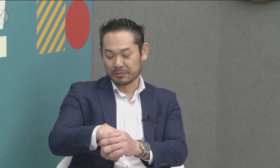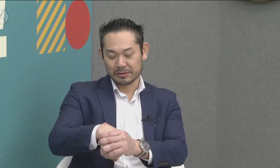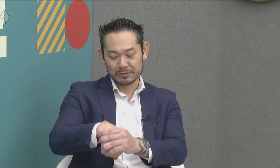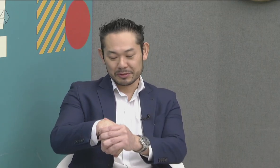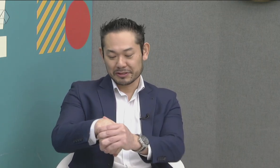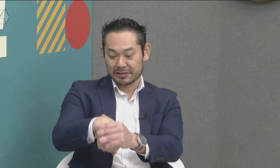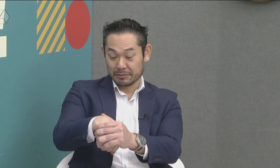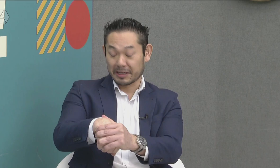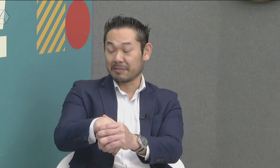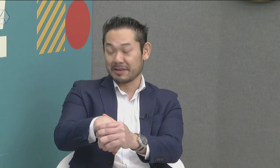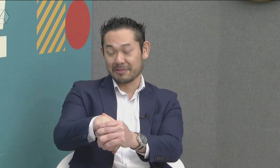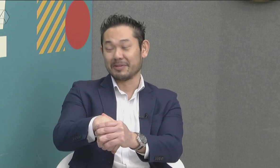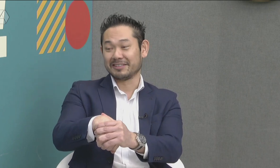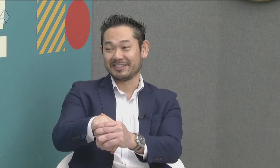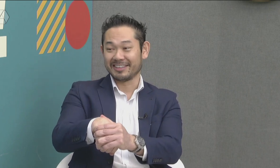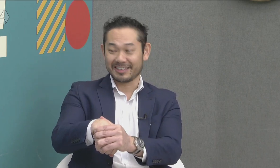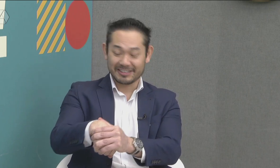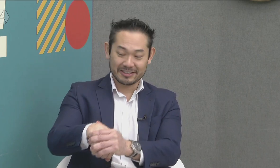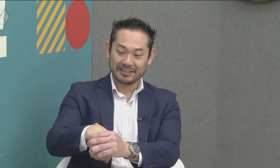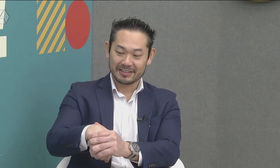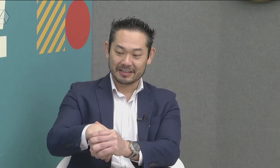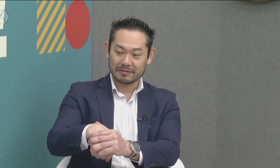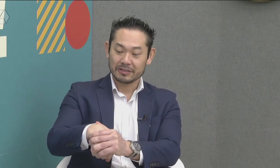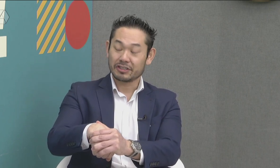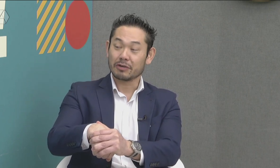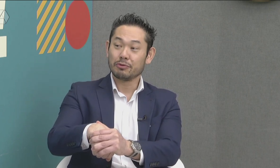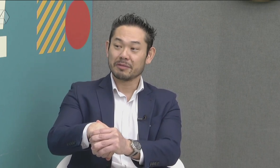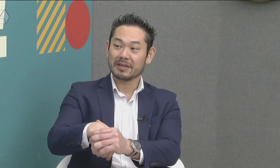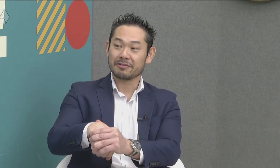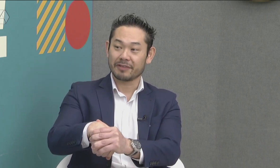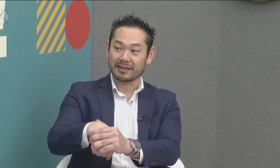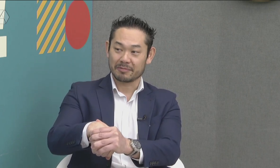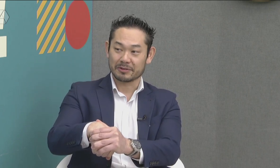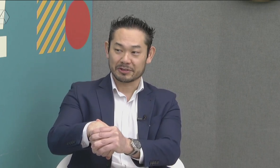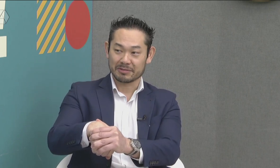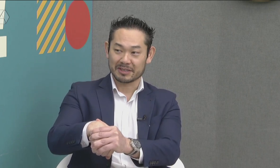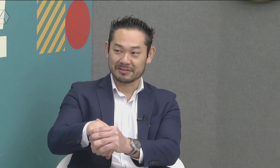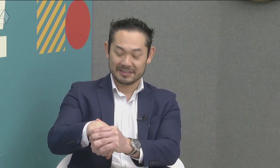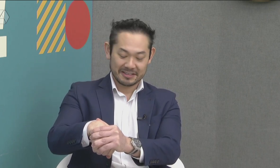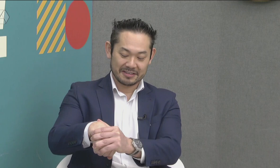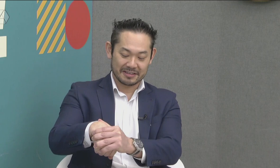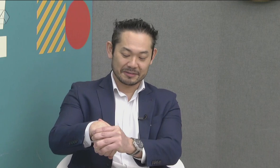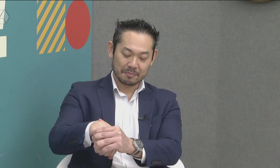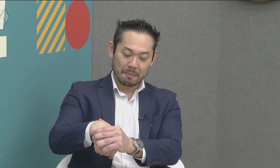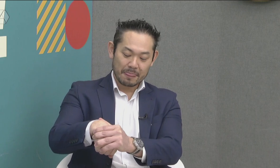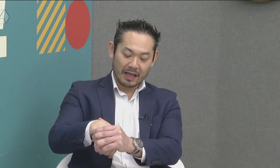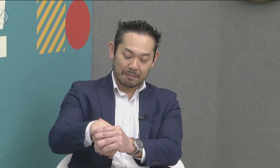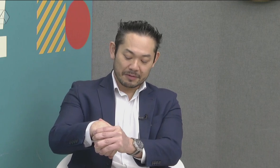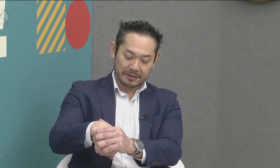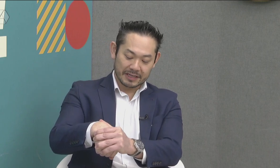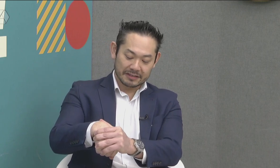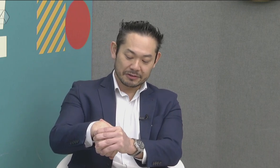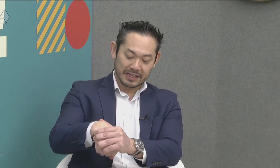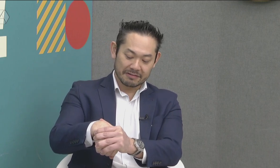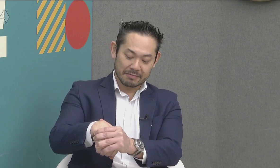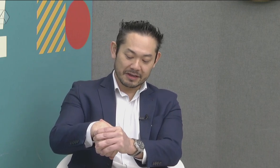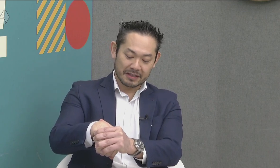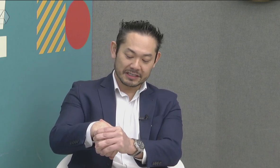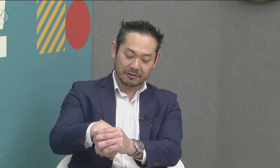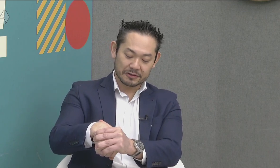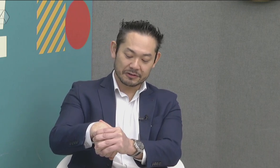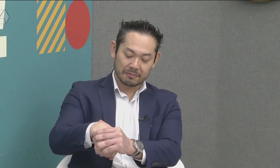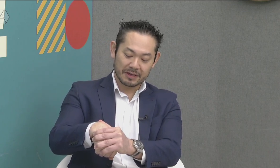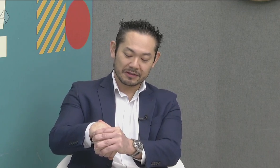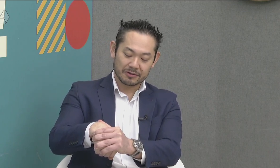geralmente em duas pessoas, tinha que segurar bem o paciente, né? Tinha cura pela fé, que o pessoal chamava, né? Segurava